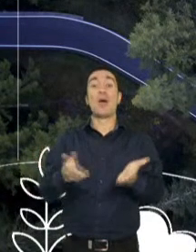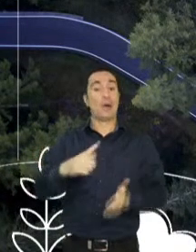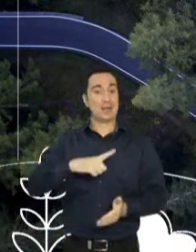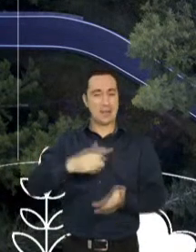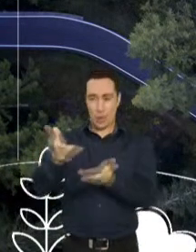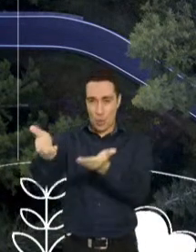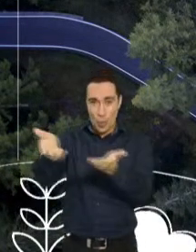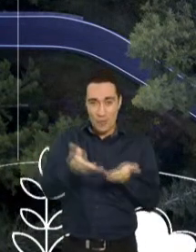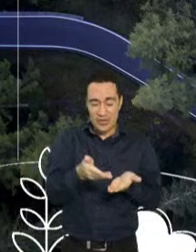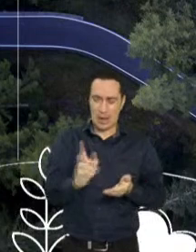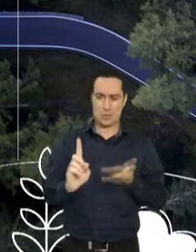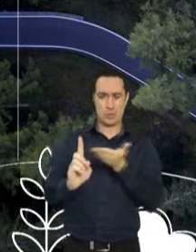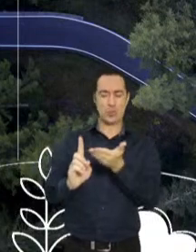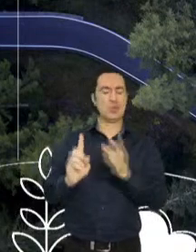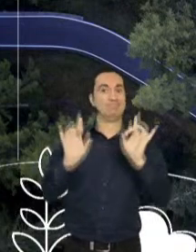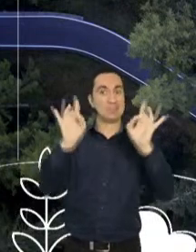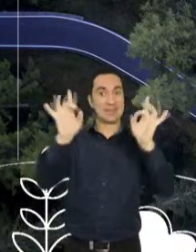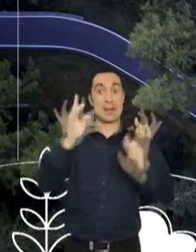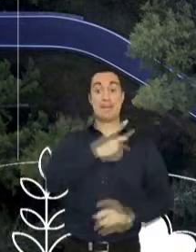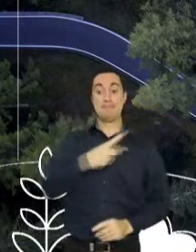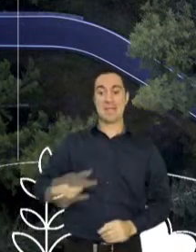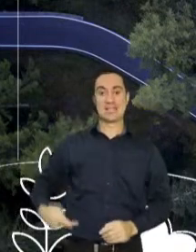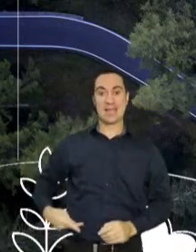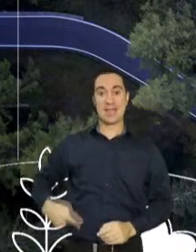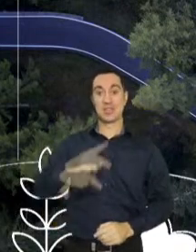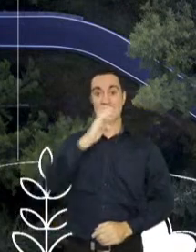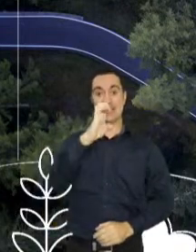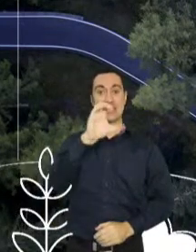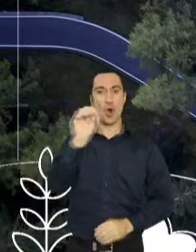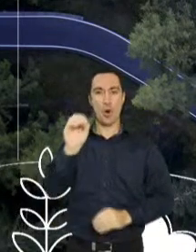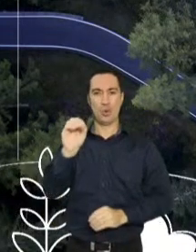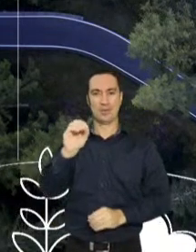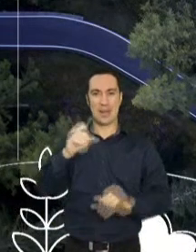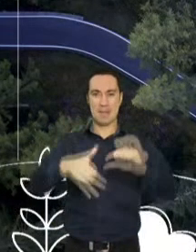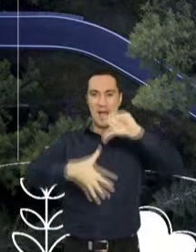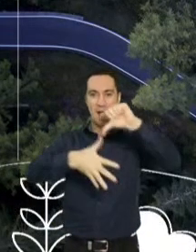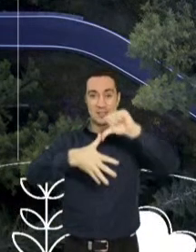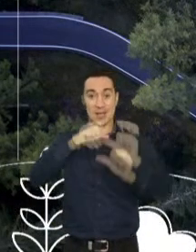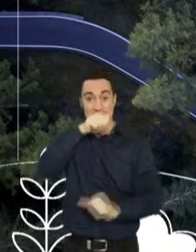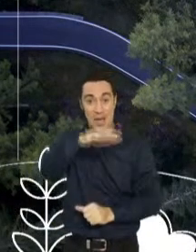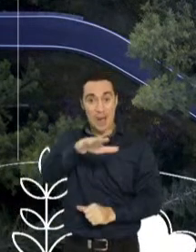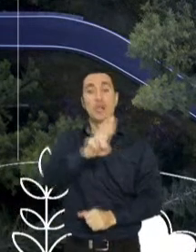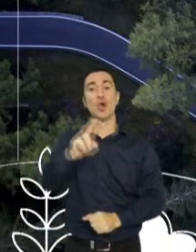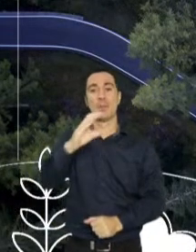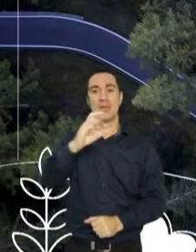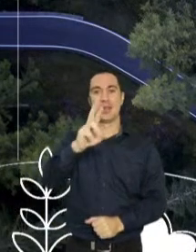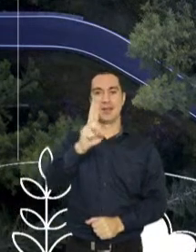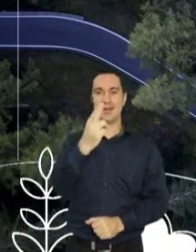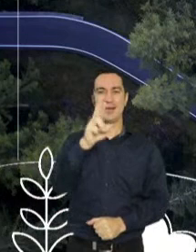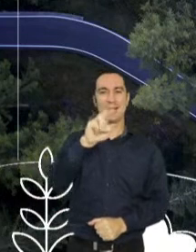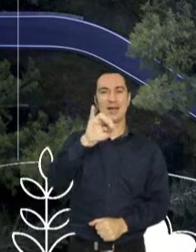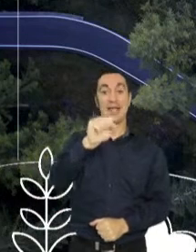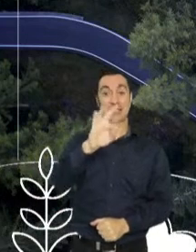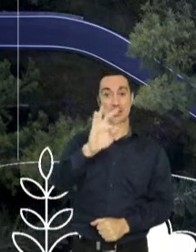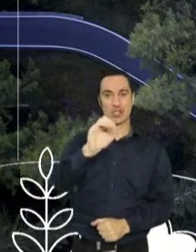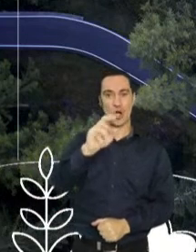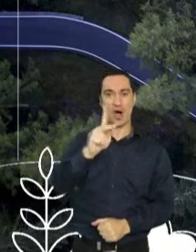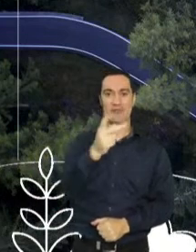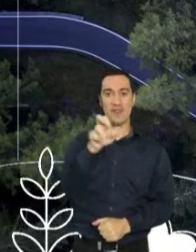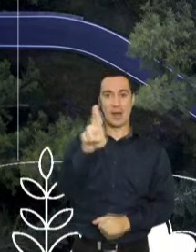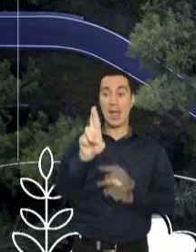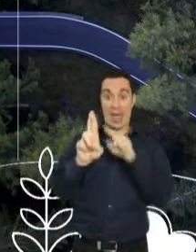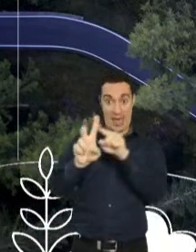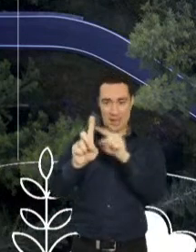queria convidar o nosso presidente e CEO da Scania América Latina, o Christoph Podgorski, para ele